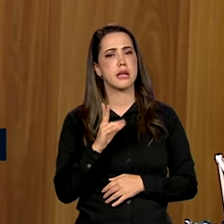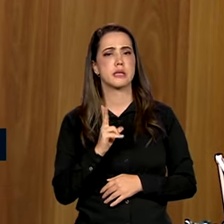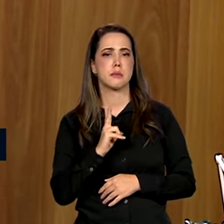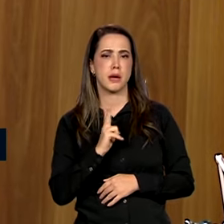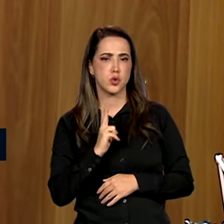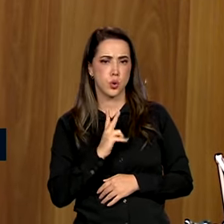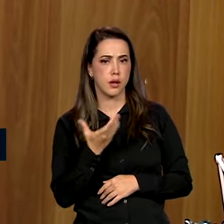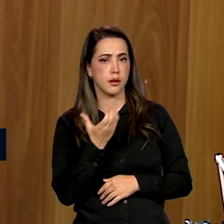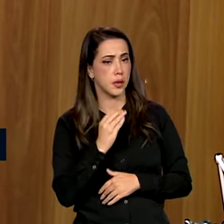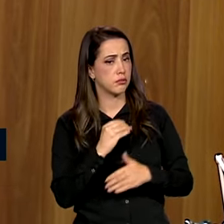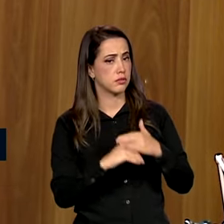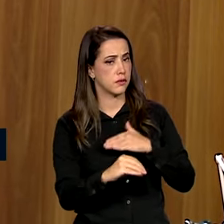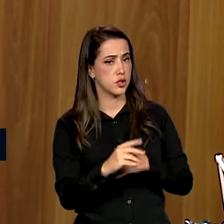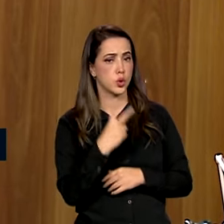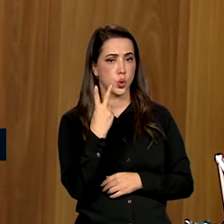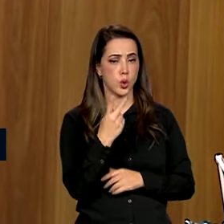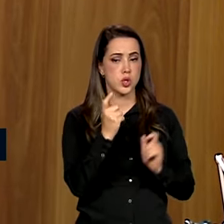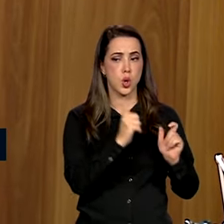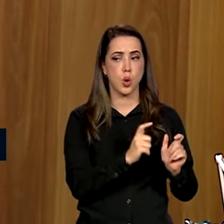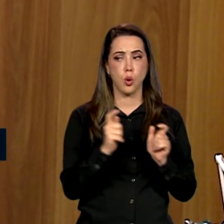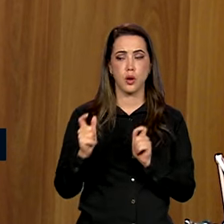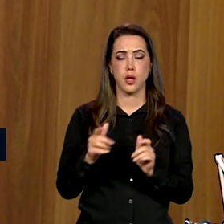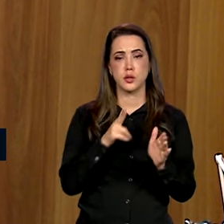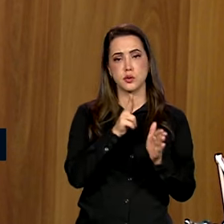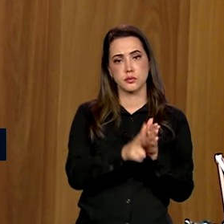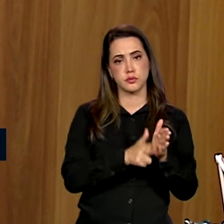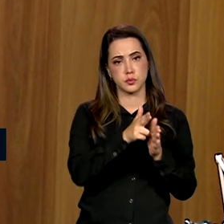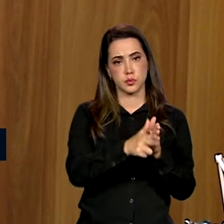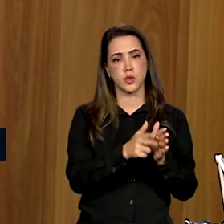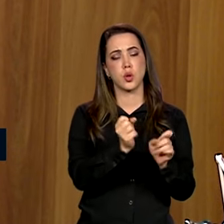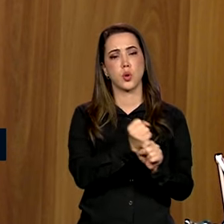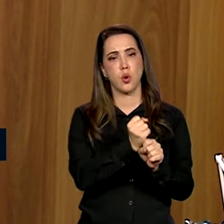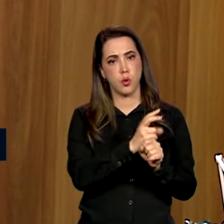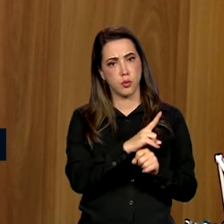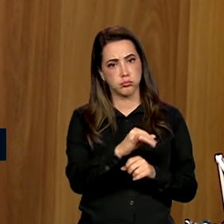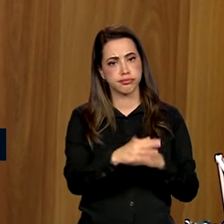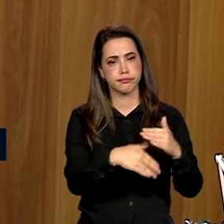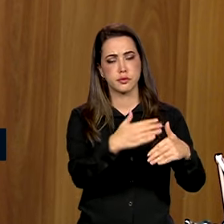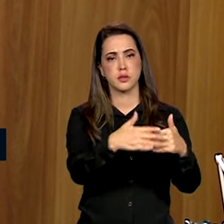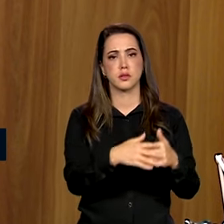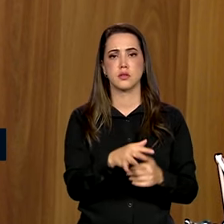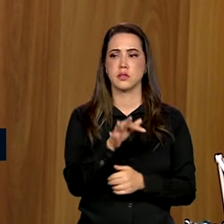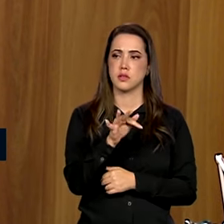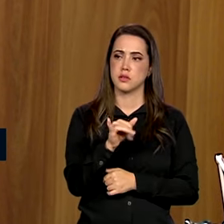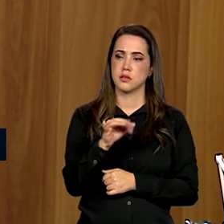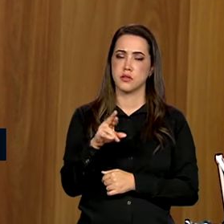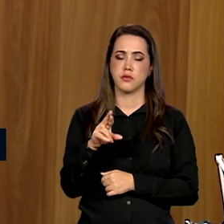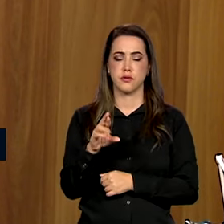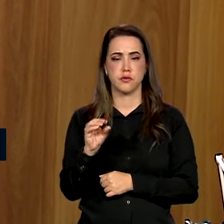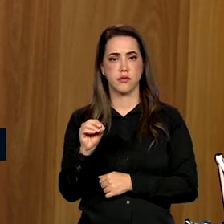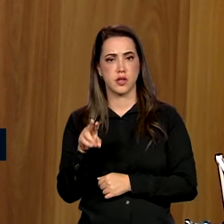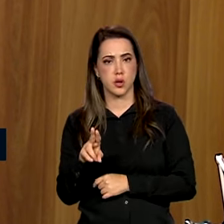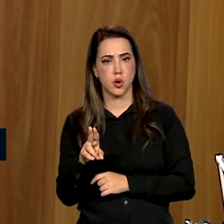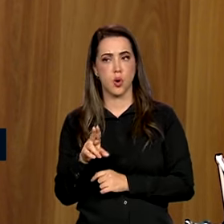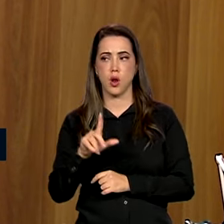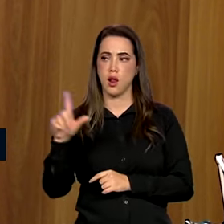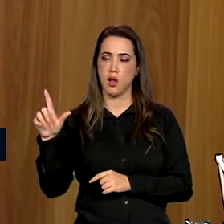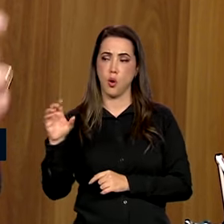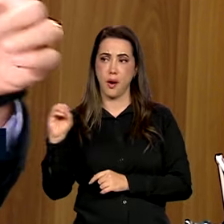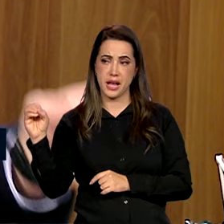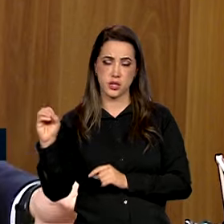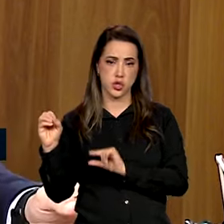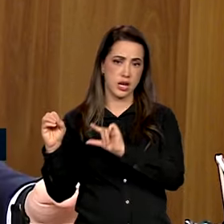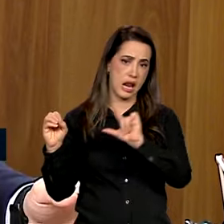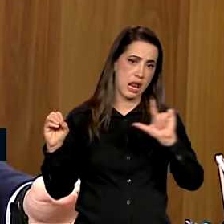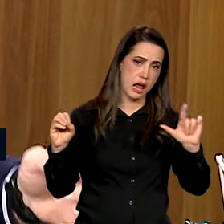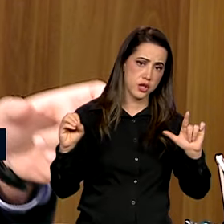privados temos duas ferrovias em Obra em andamento agora são muito importantes a fiol A Ferrovia de integração West Leste na Bahia e